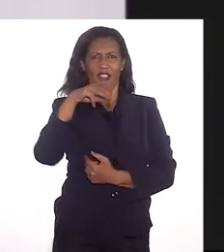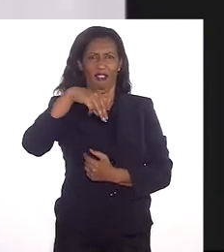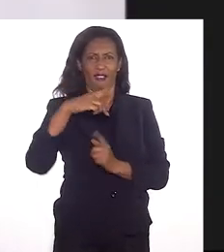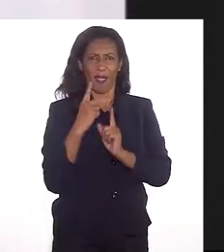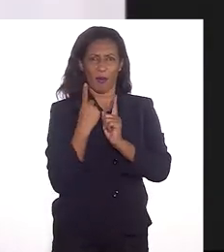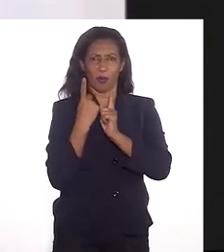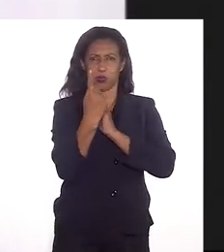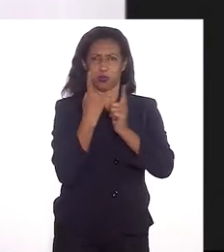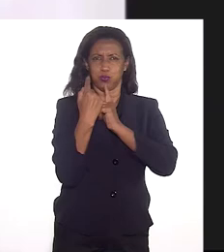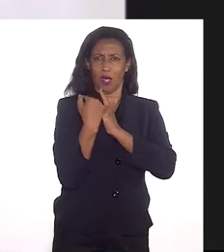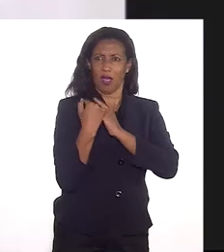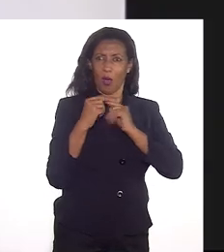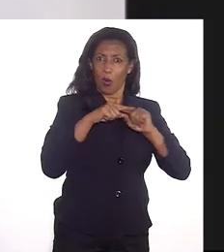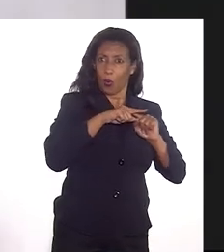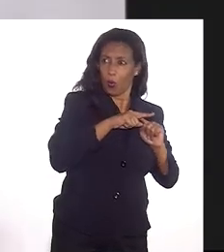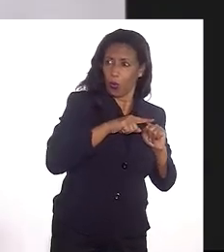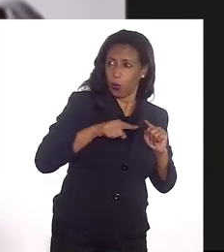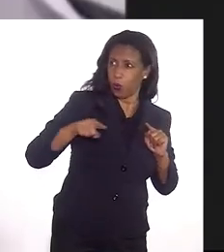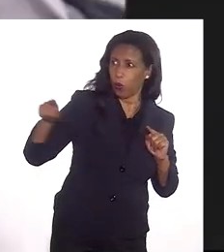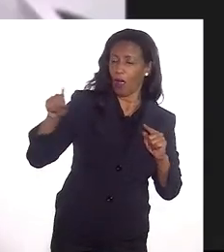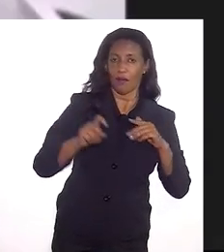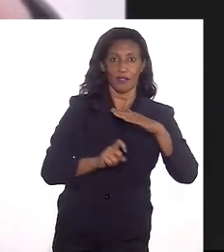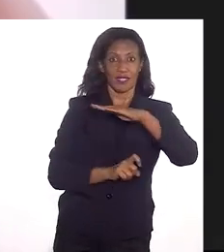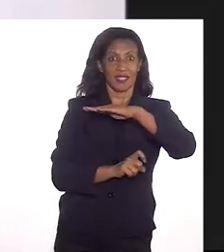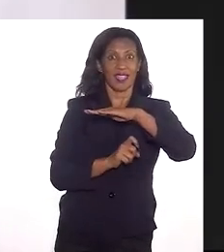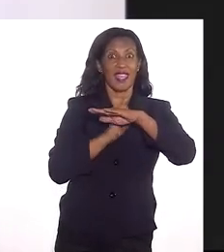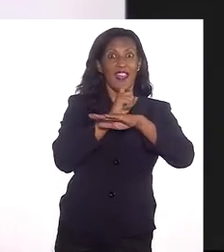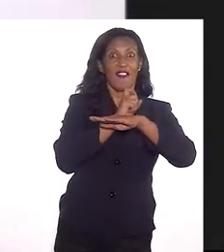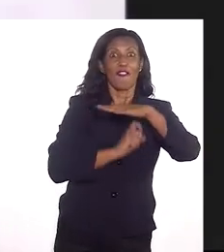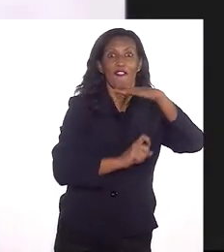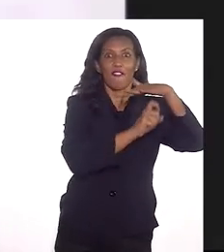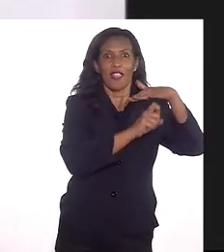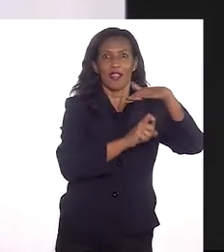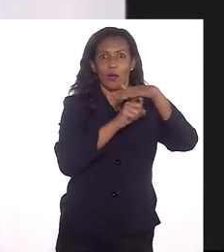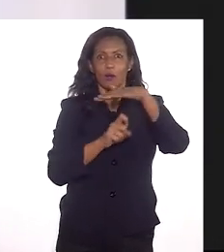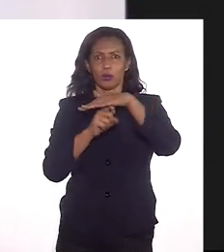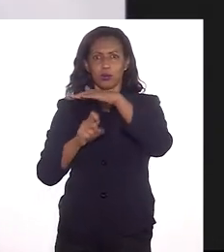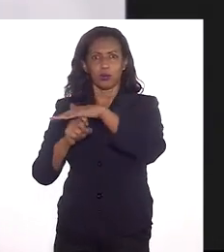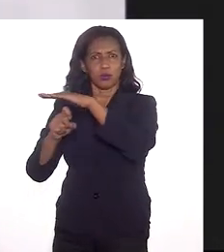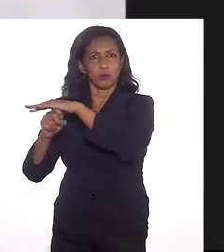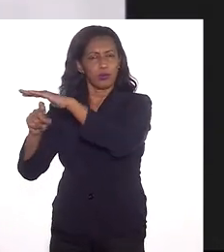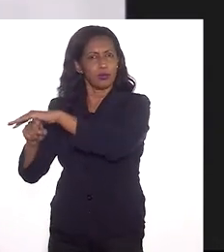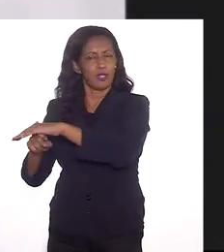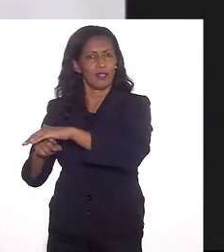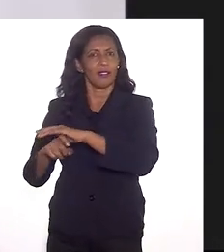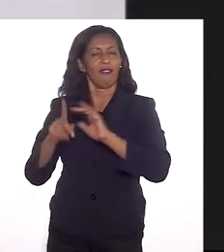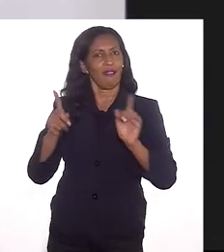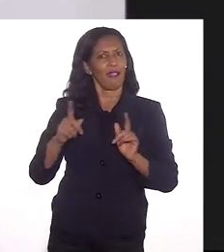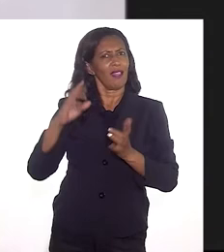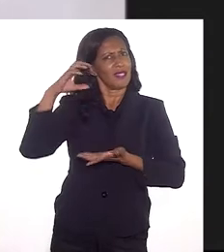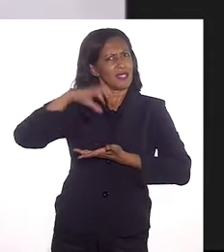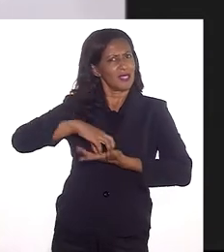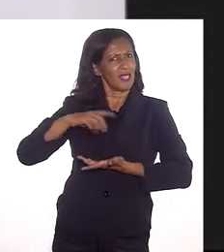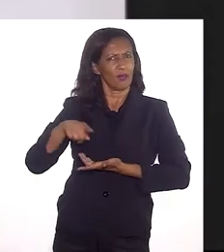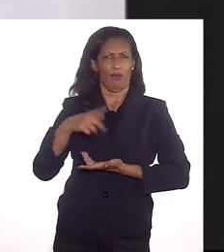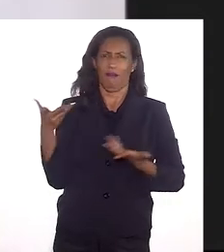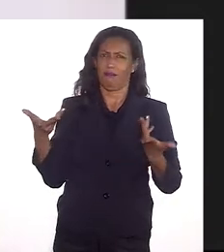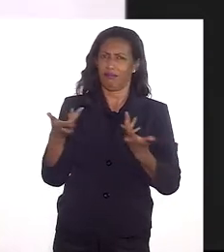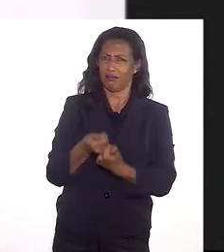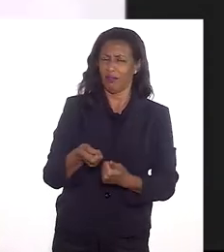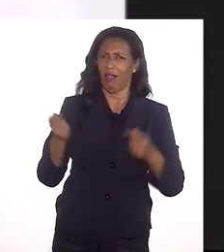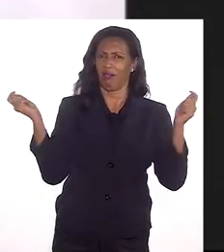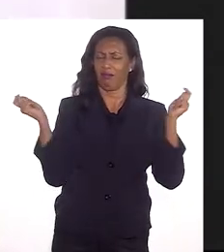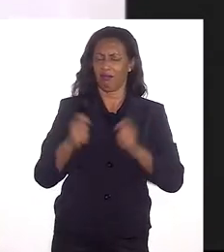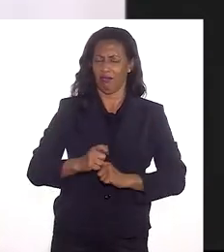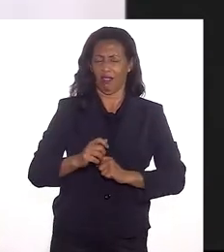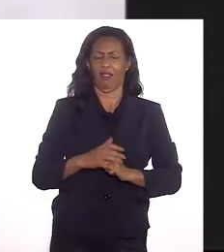3 quilômetros, né, de avenida, e você ter uma feira ali no centro da cidade. Então, Centro da cidade do Rio de Janeiro tem um potencial